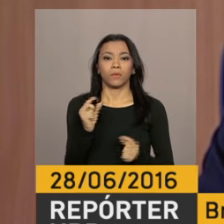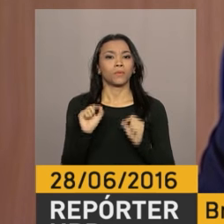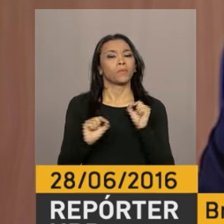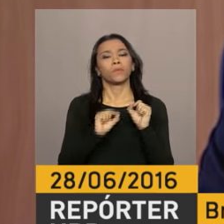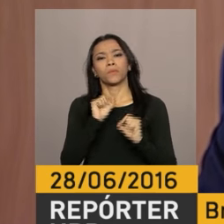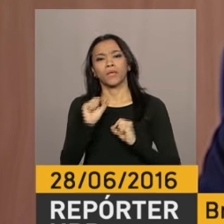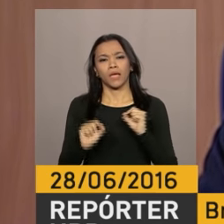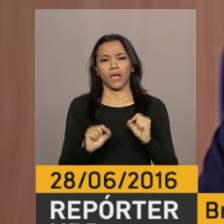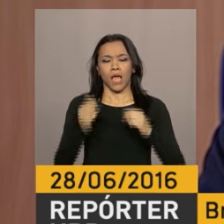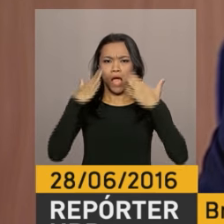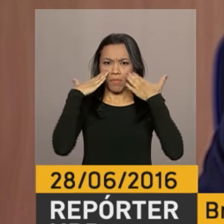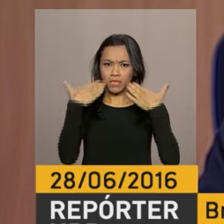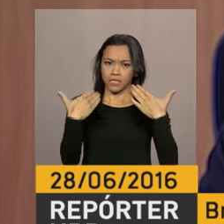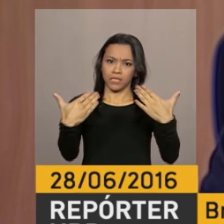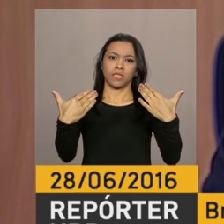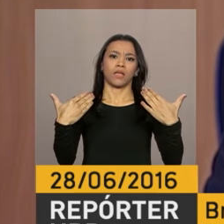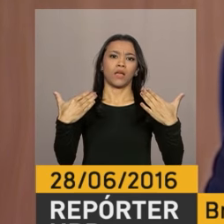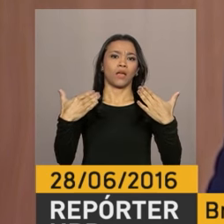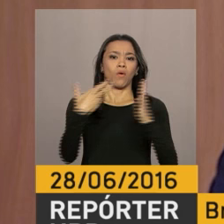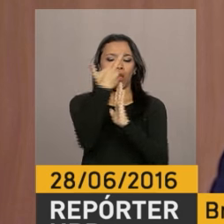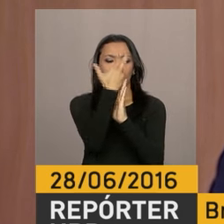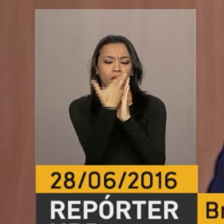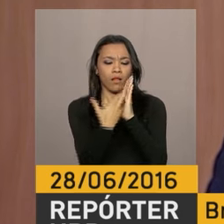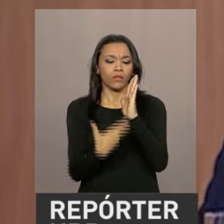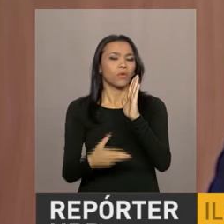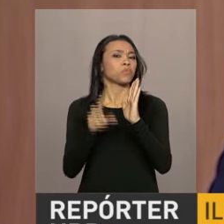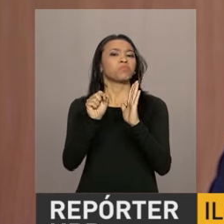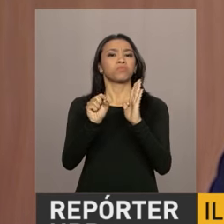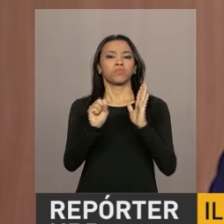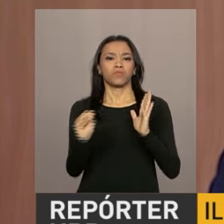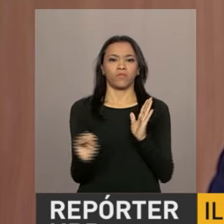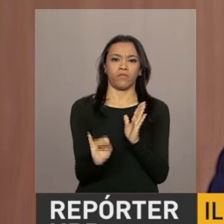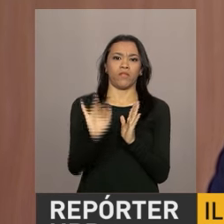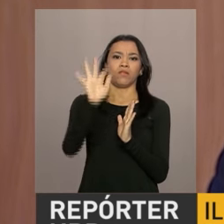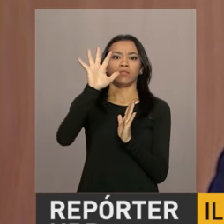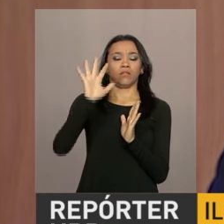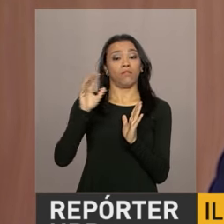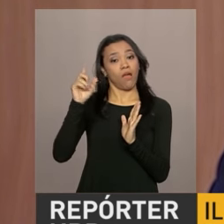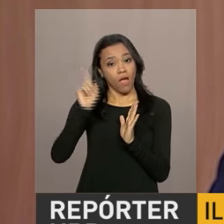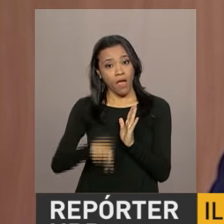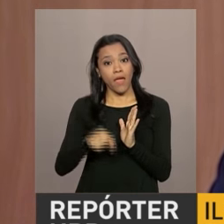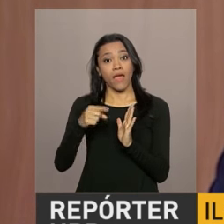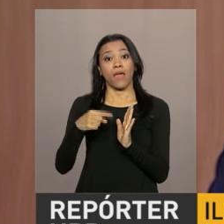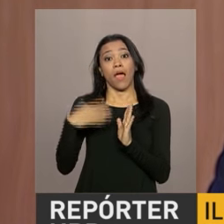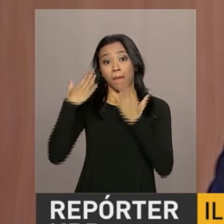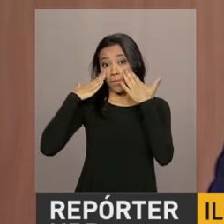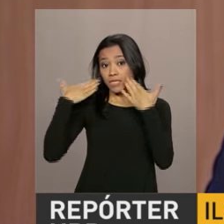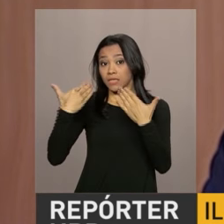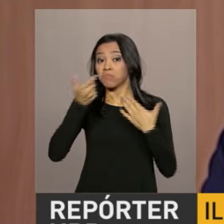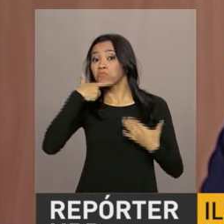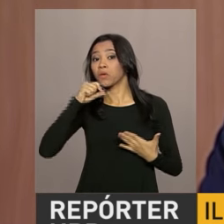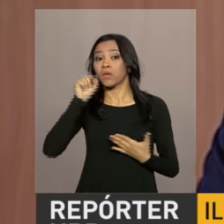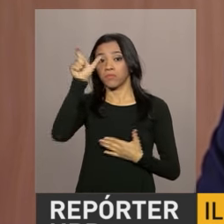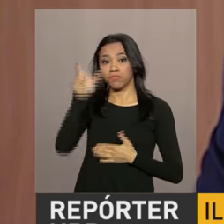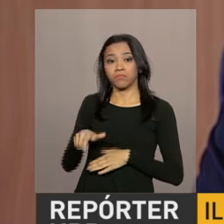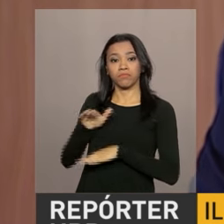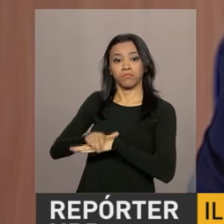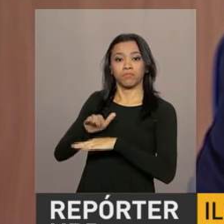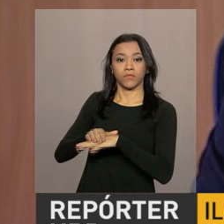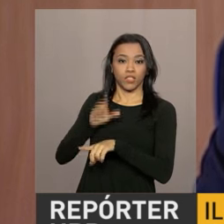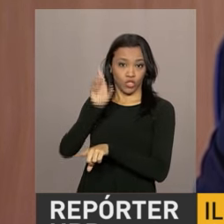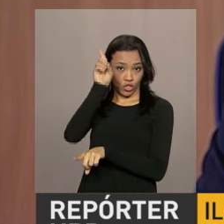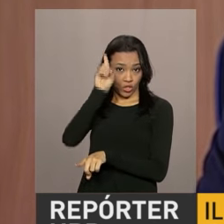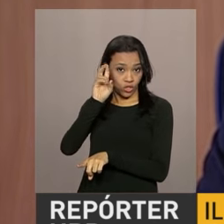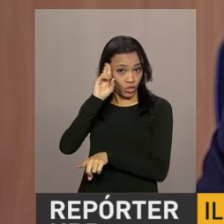apresentar o relatório de inflação. O relatório de inflação é apresentado pelo diretor de política